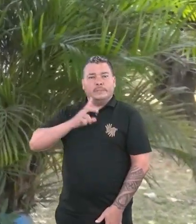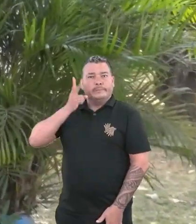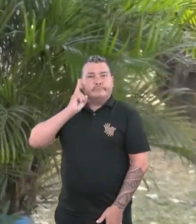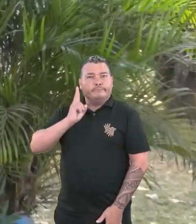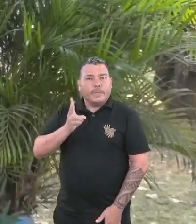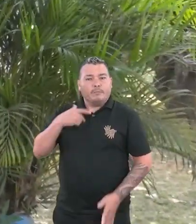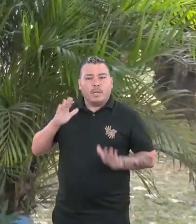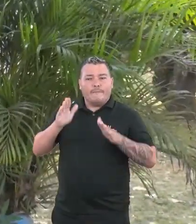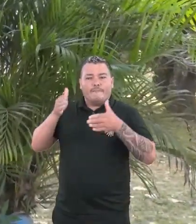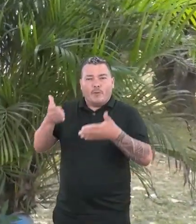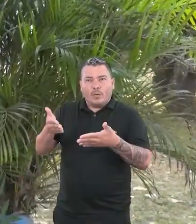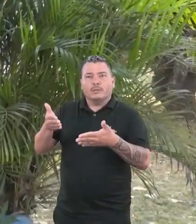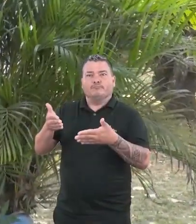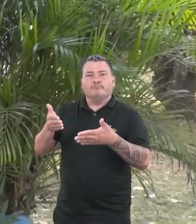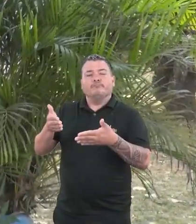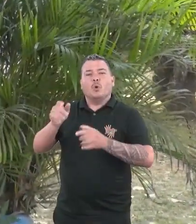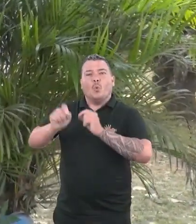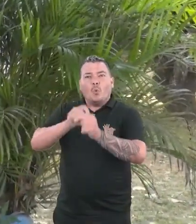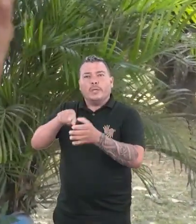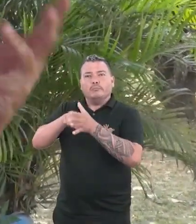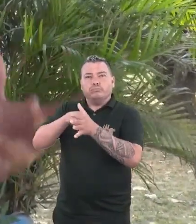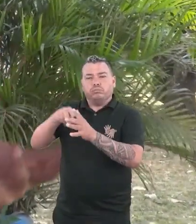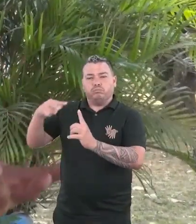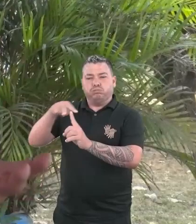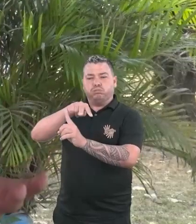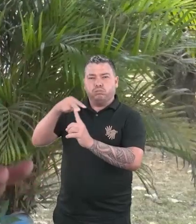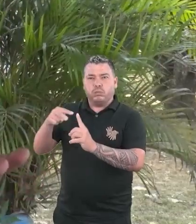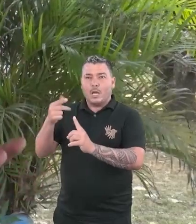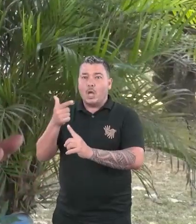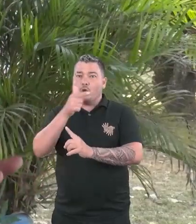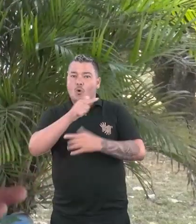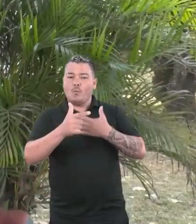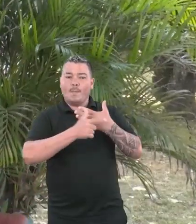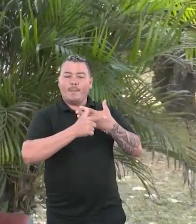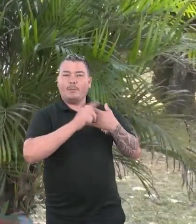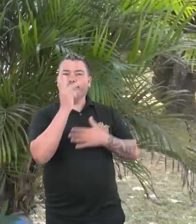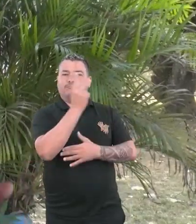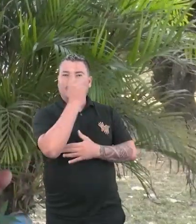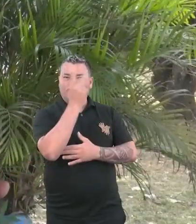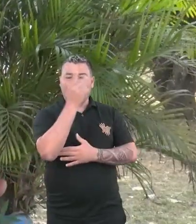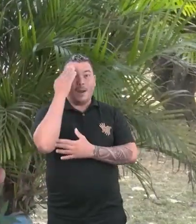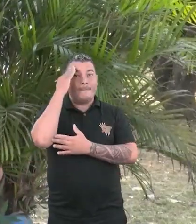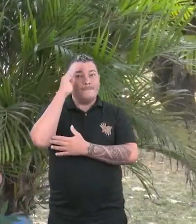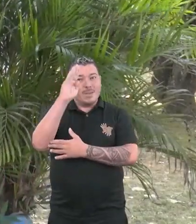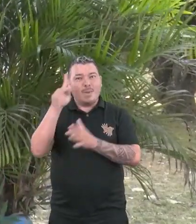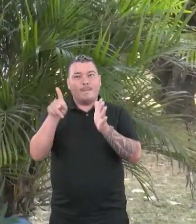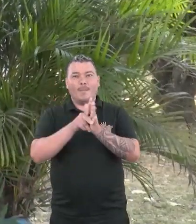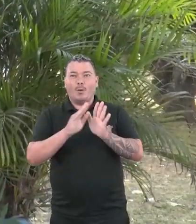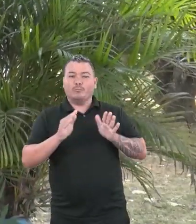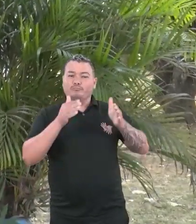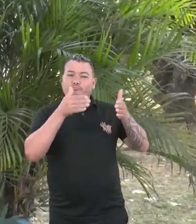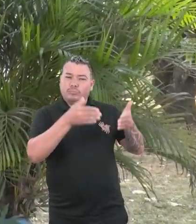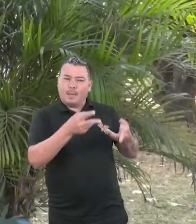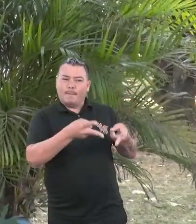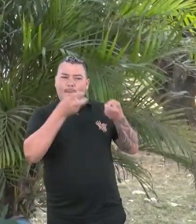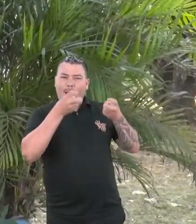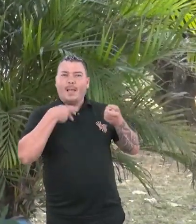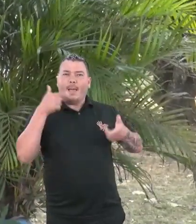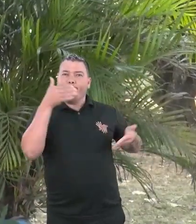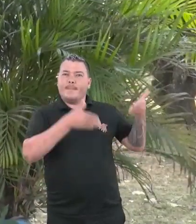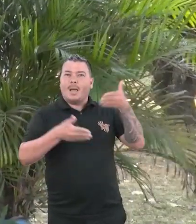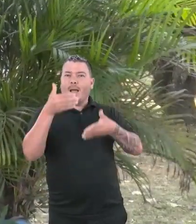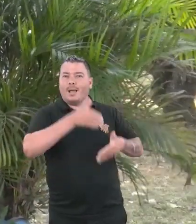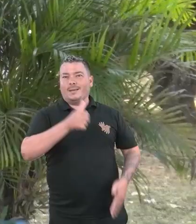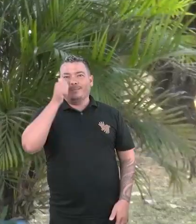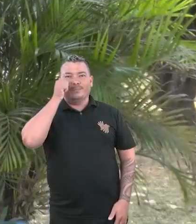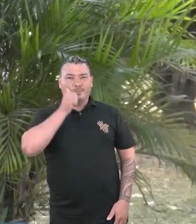têm concentrado as energias com outros olhares na perspectiva do papel da história. Sobretudo na perspectiva de ver a